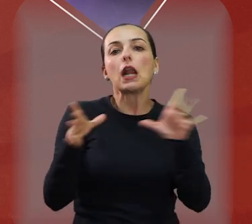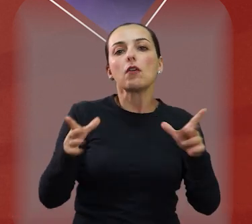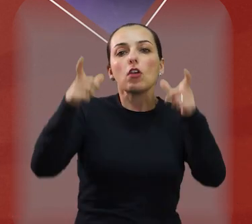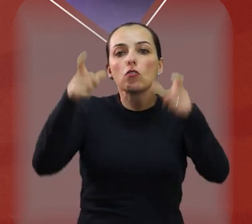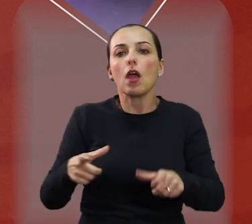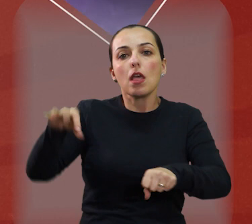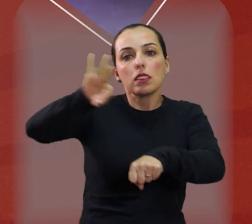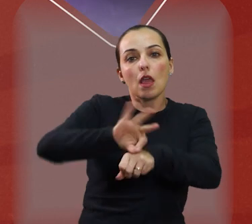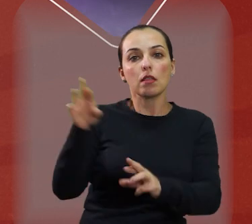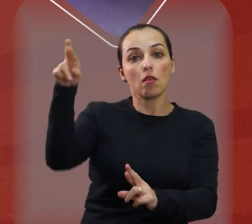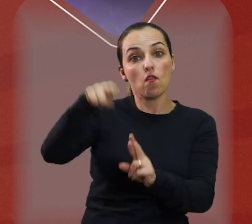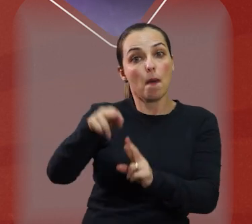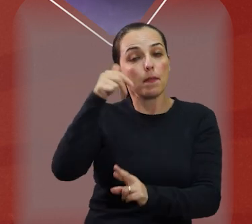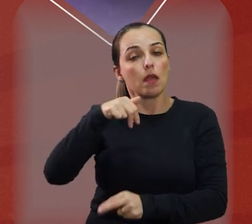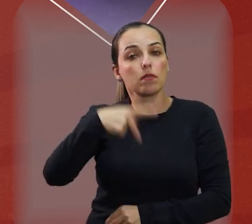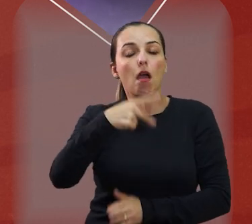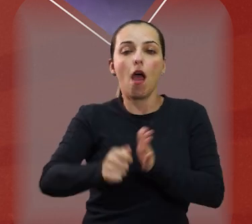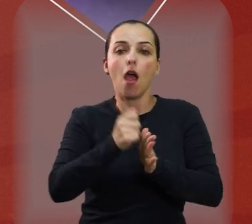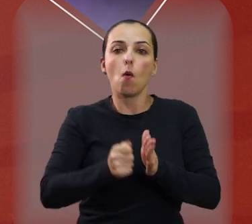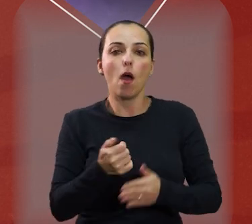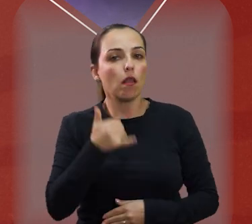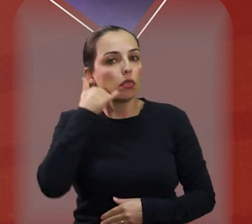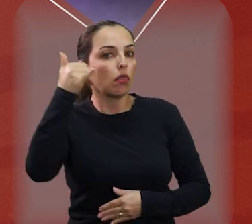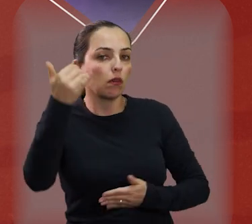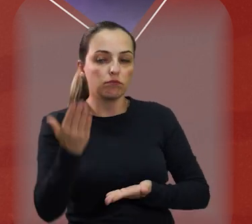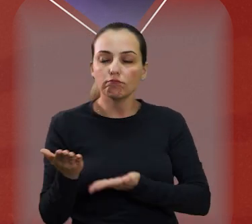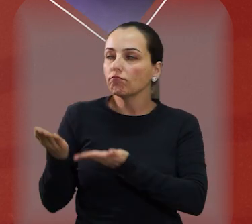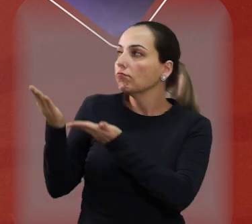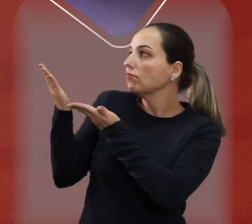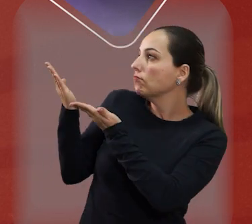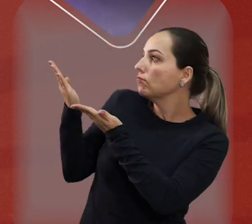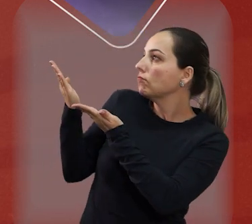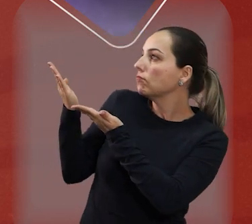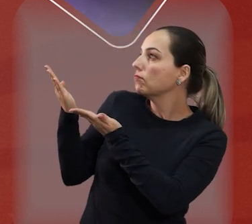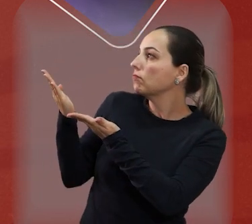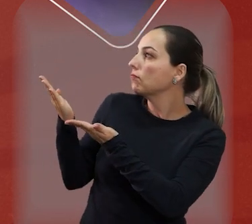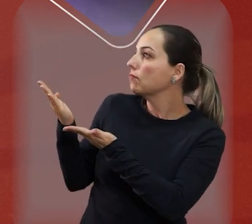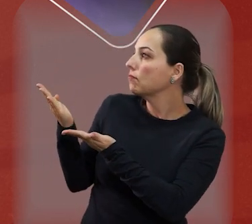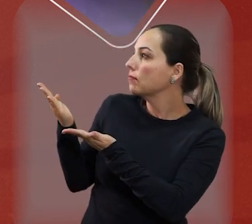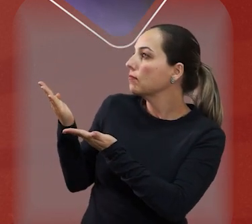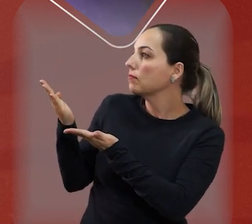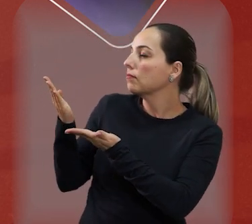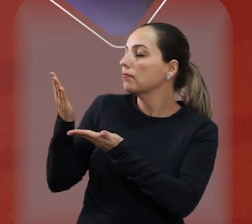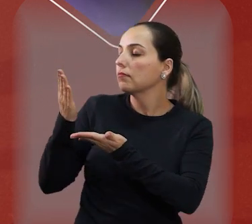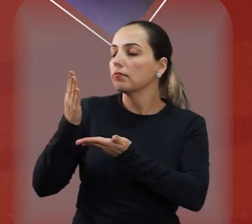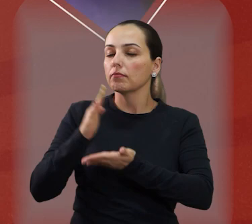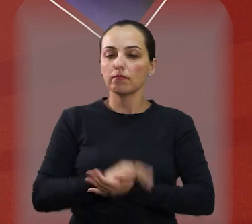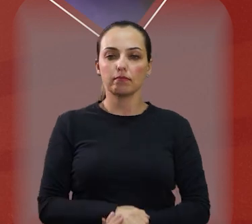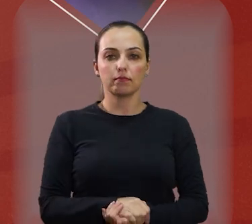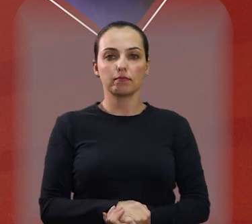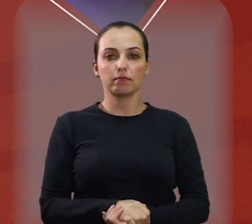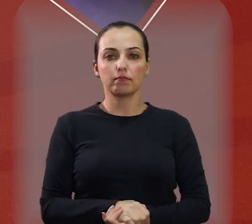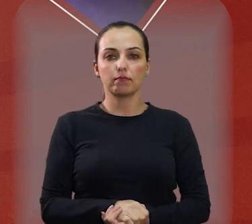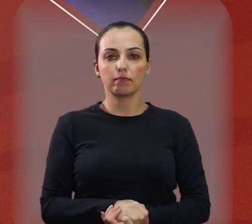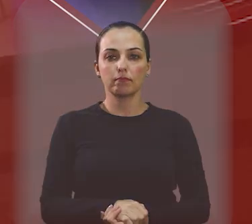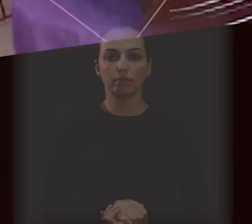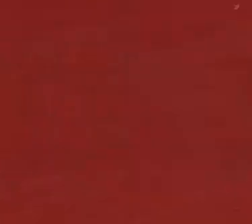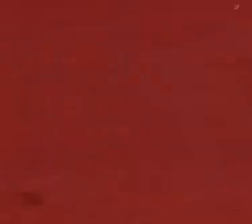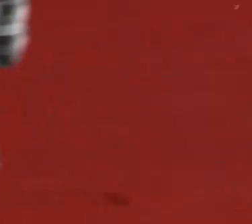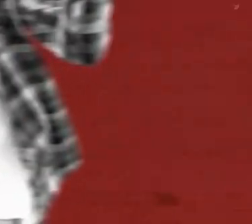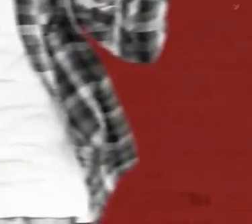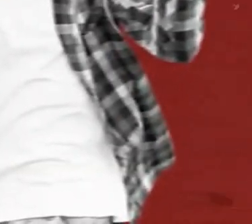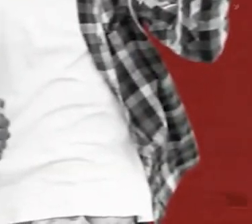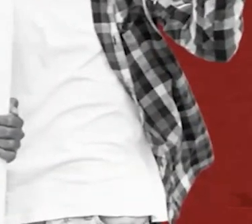da Mulher de Araraquara, pelo telefone 16 99762 0697.